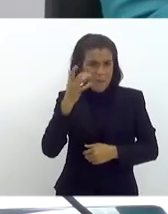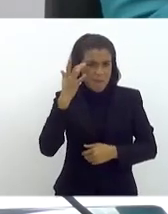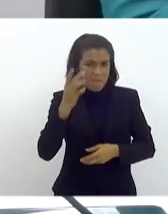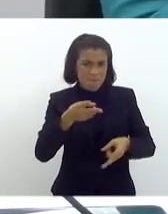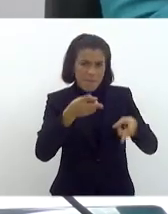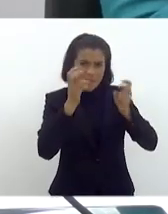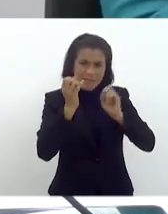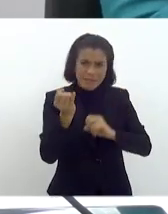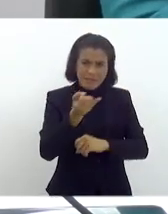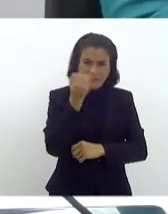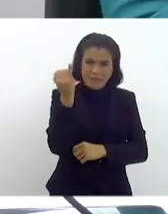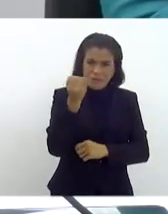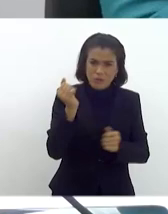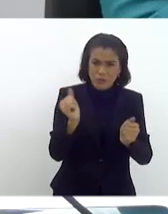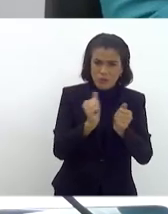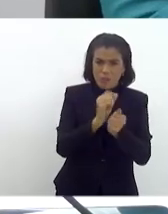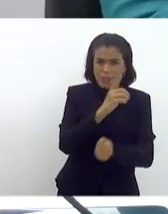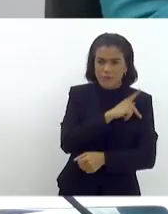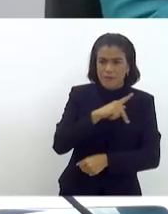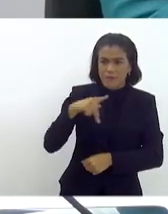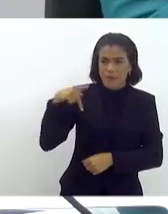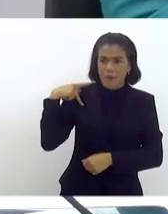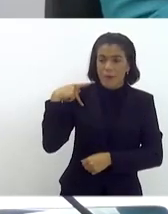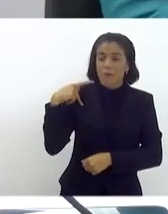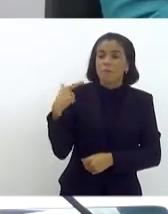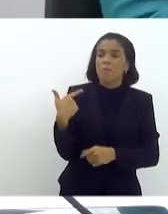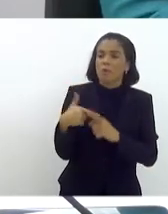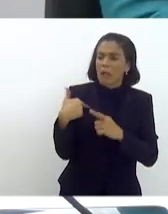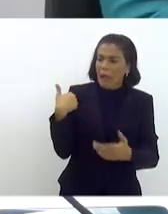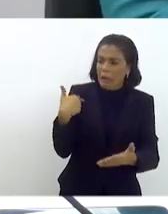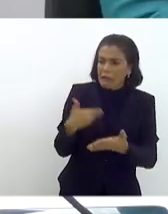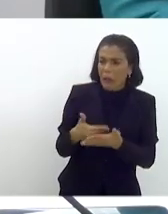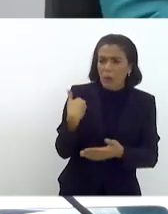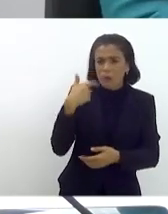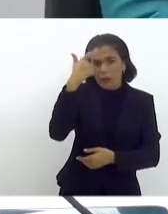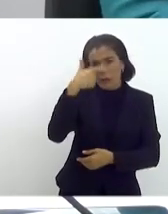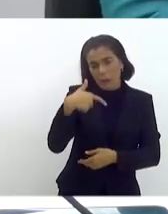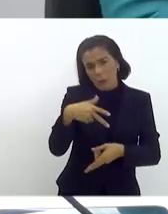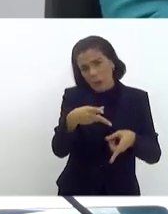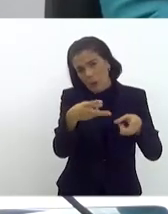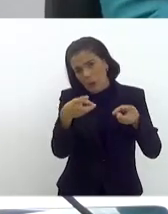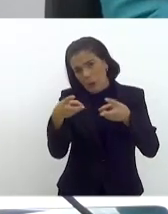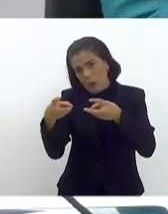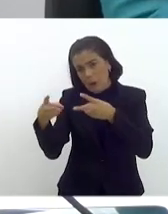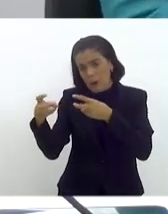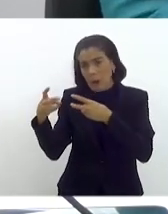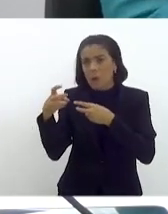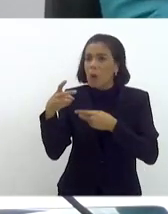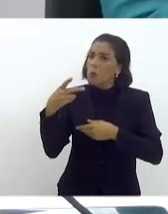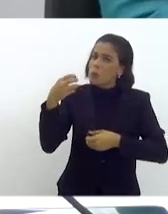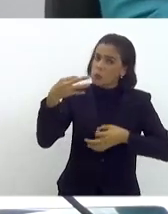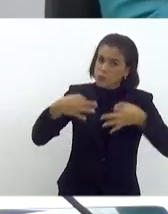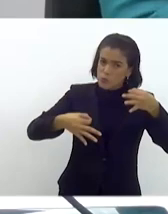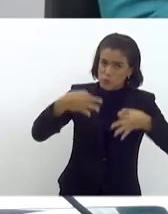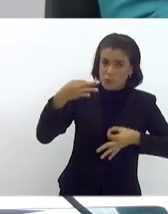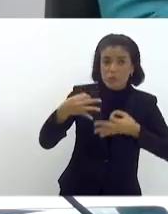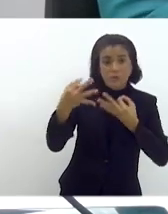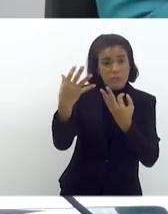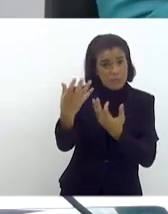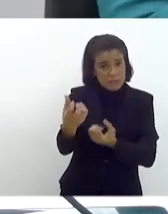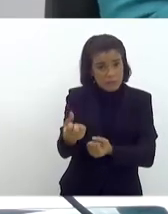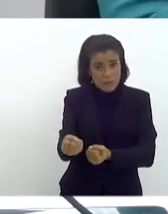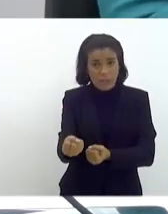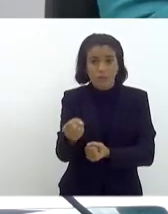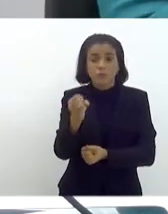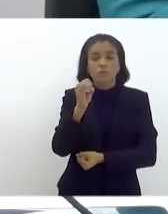articulação com a Defensoria Pública porque até onde eu tenho observado O Poder Judiciário está aceitando essa decisão se